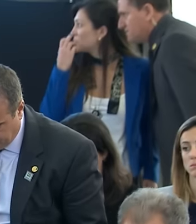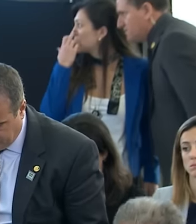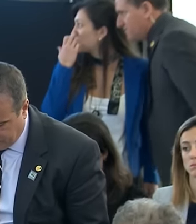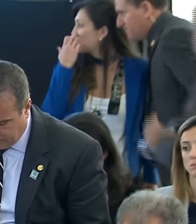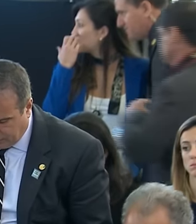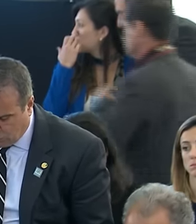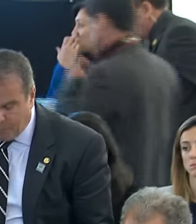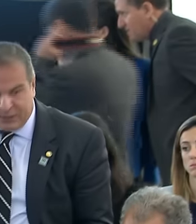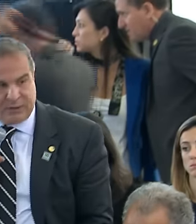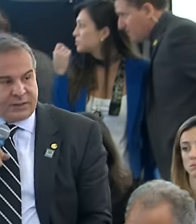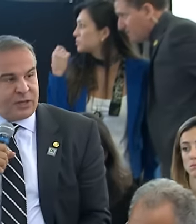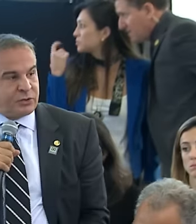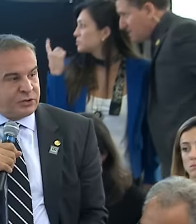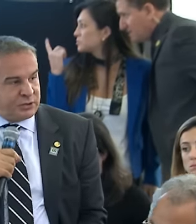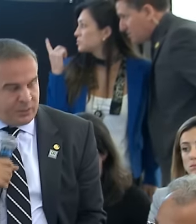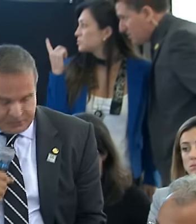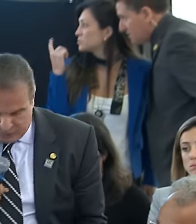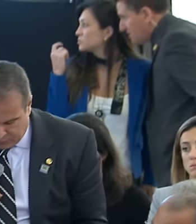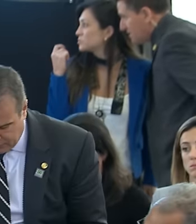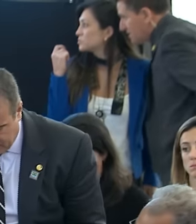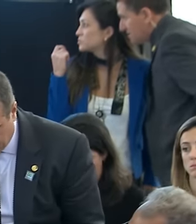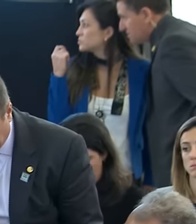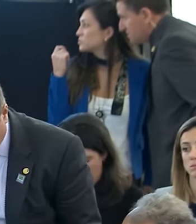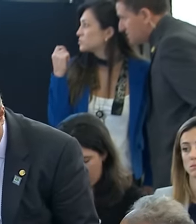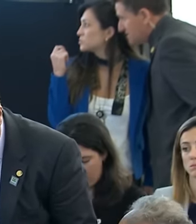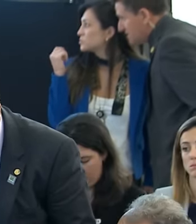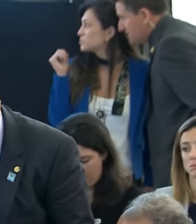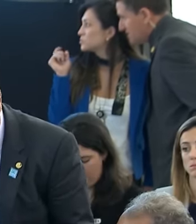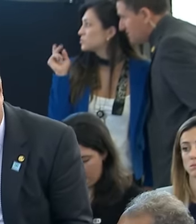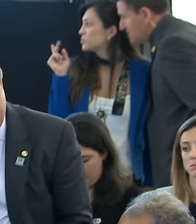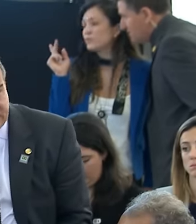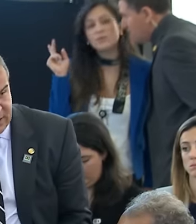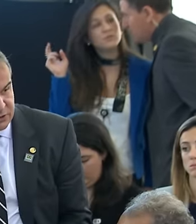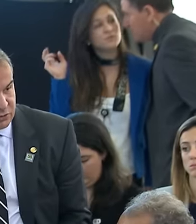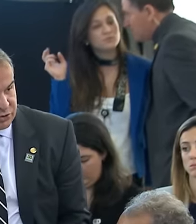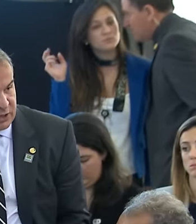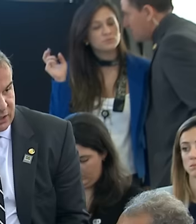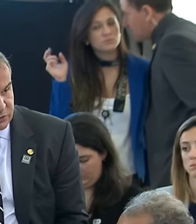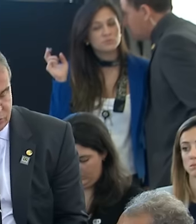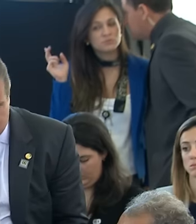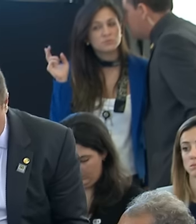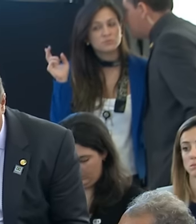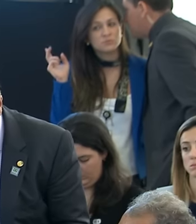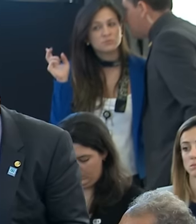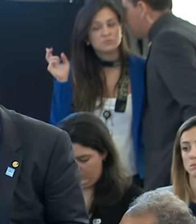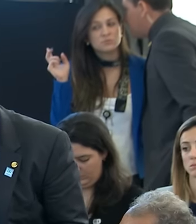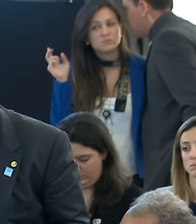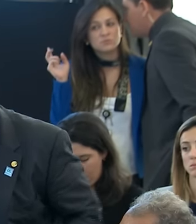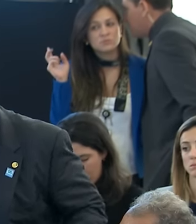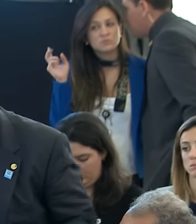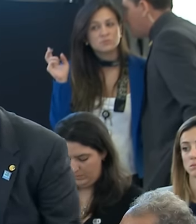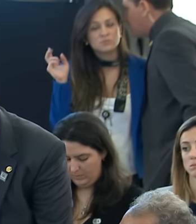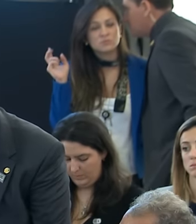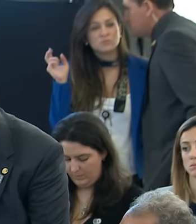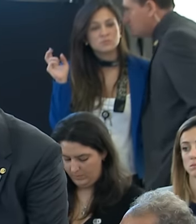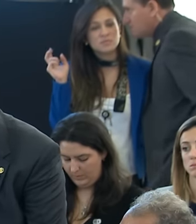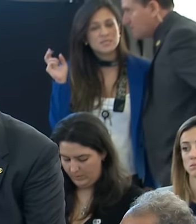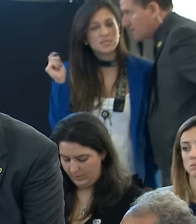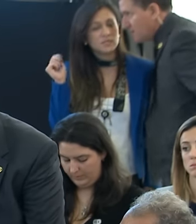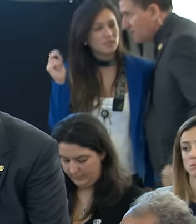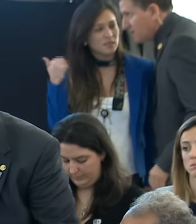negócios, a complexidade do sistema tributário, a precariedade dos direitos dos contribuintes,